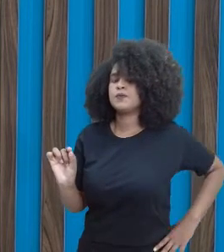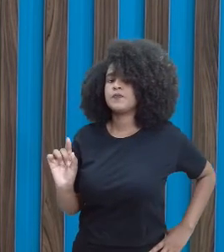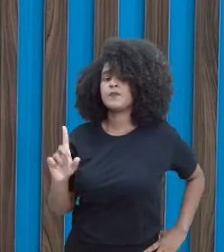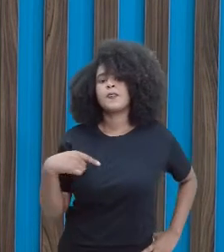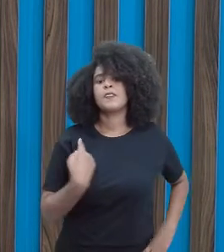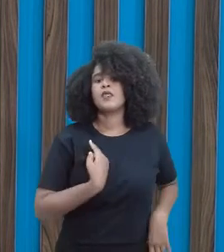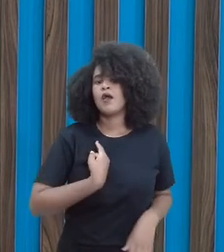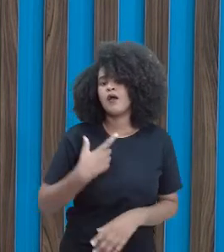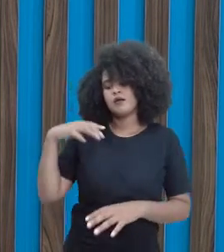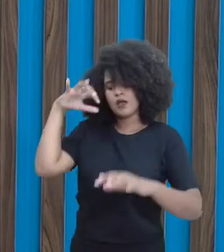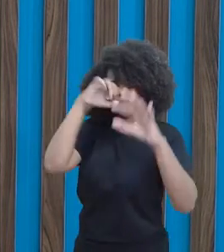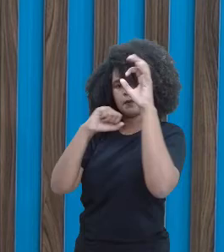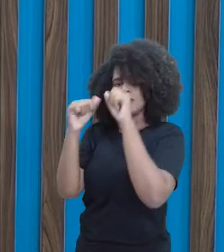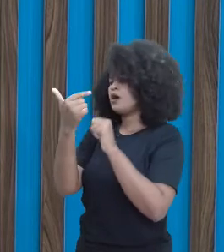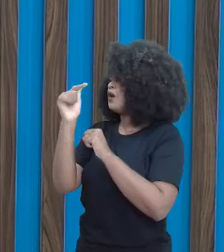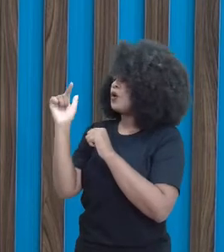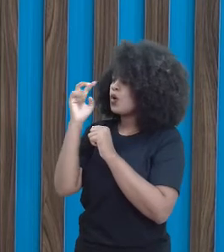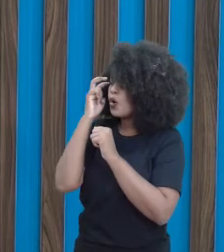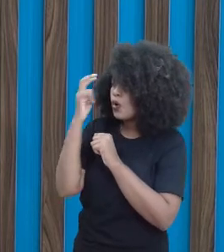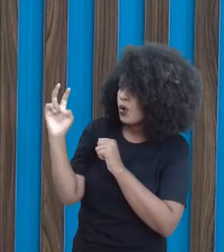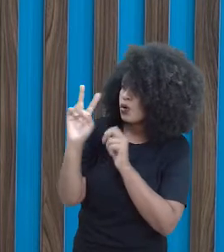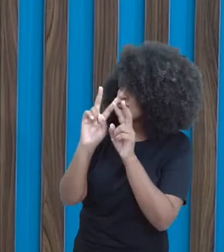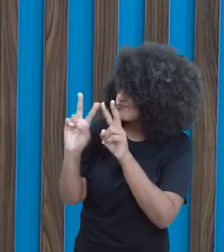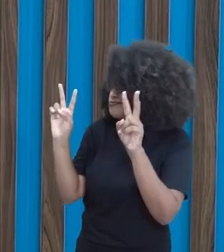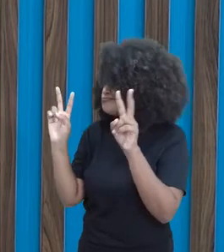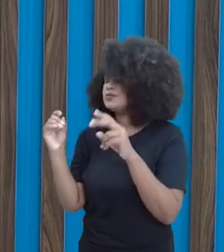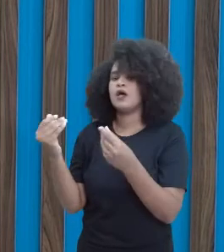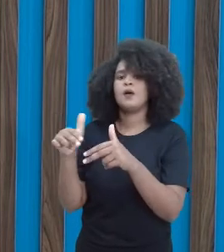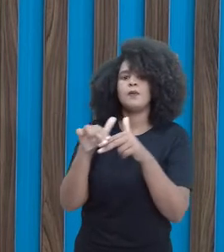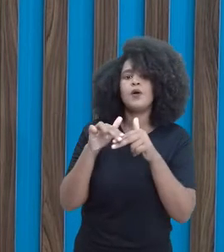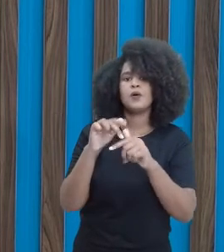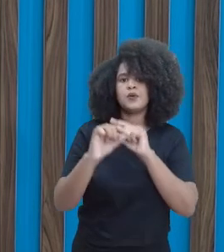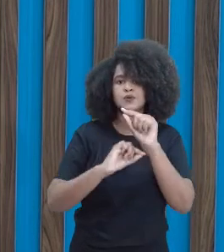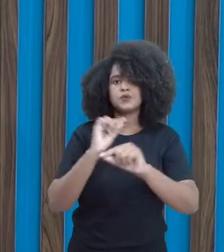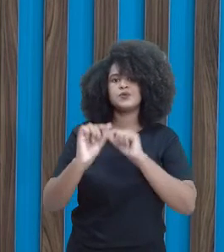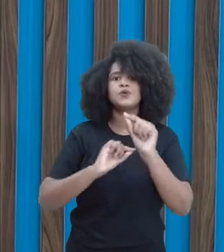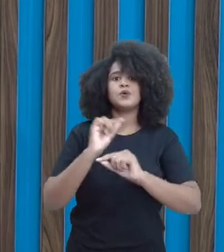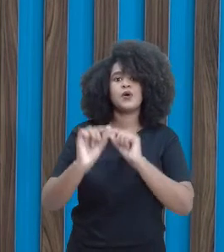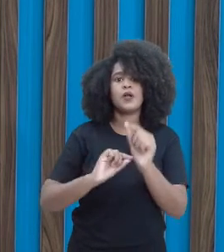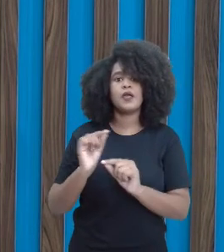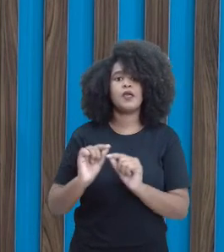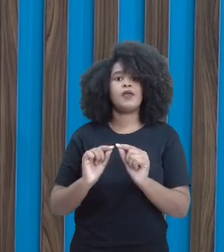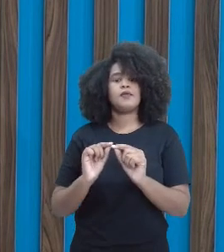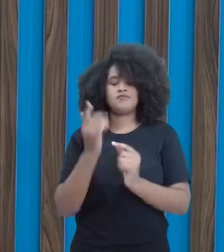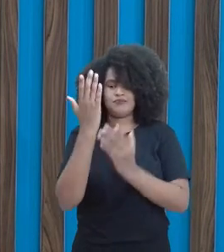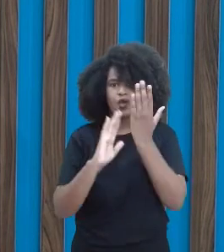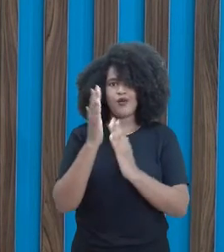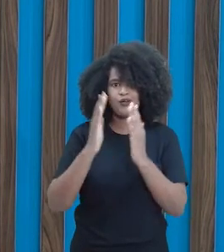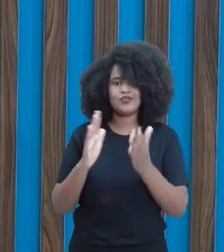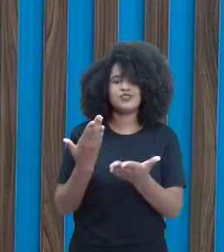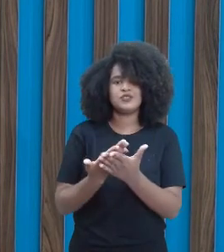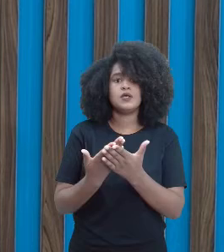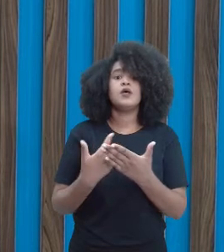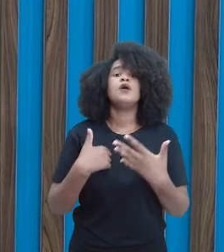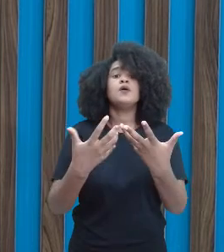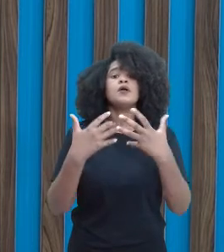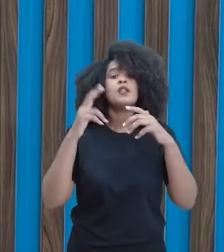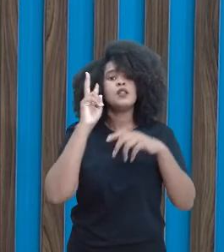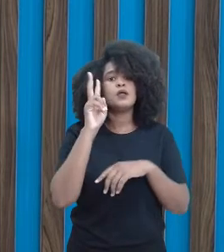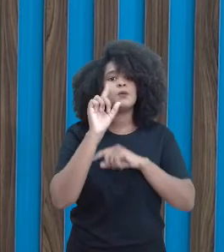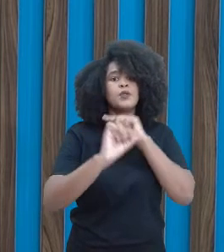nós estamos aprendendo outras culturas a partir do enunciado da questão. Quero lembrar aqui, quando tiver uma atividade